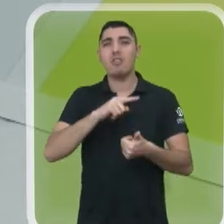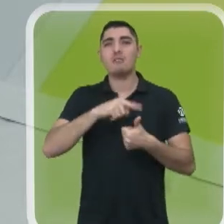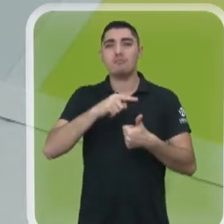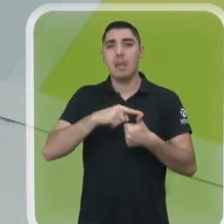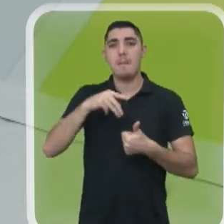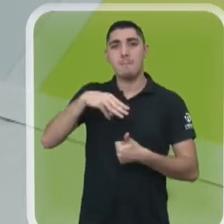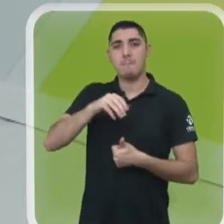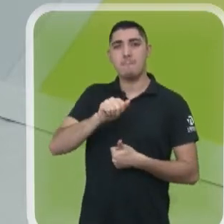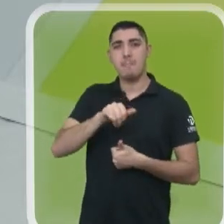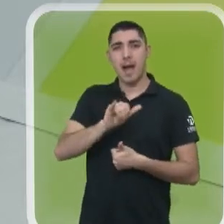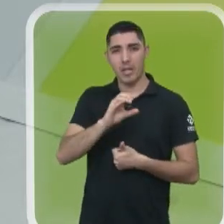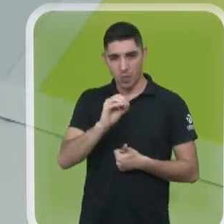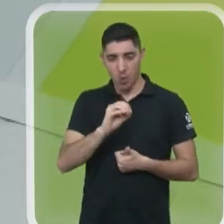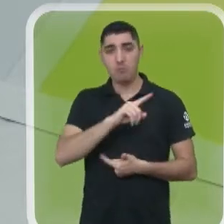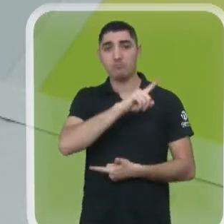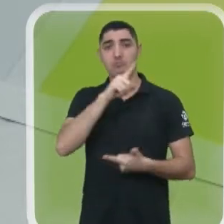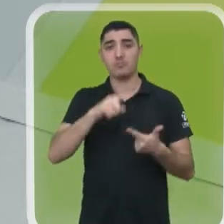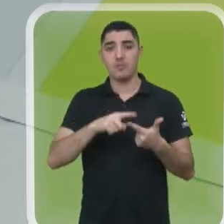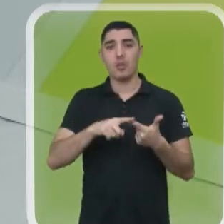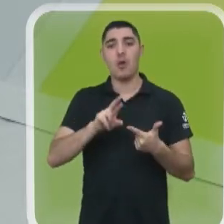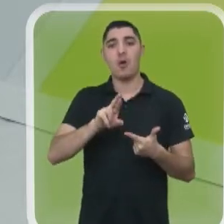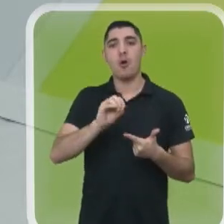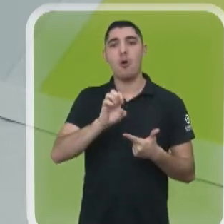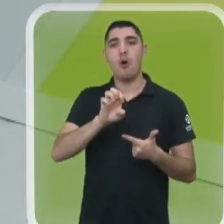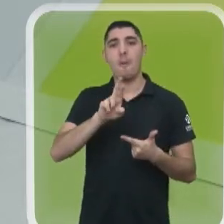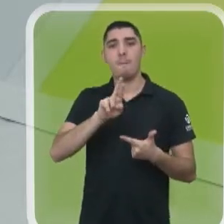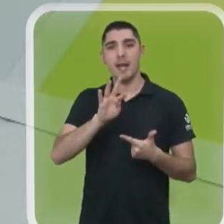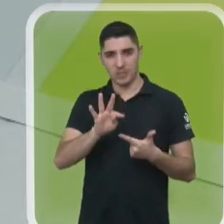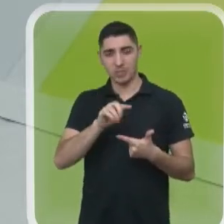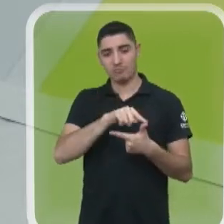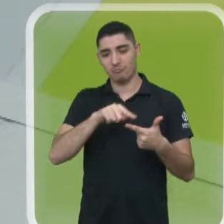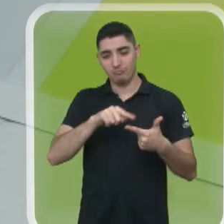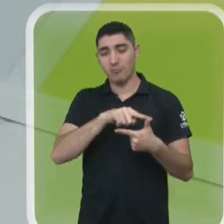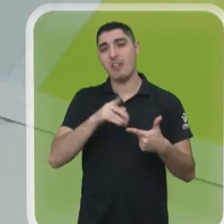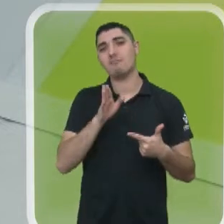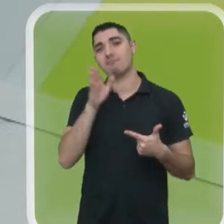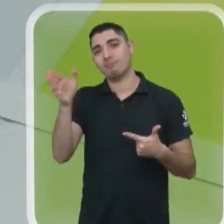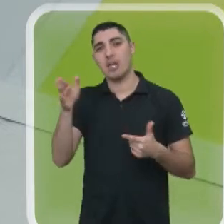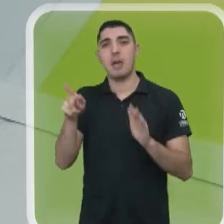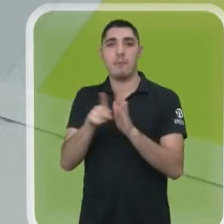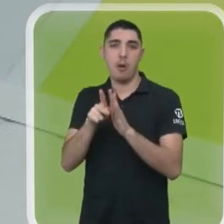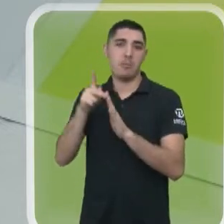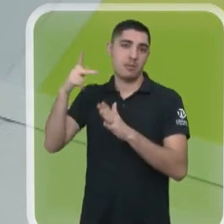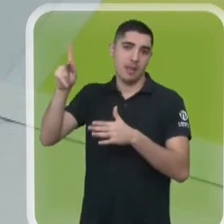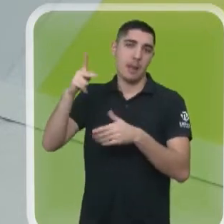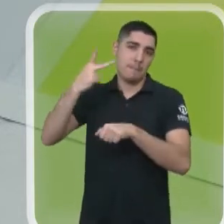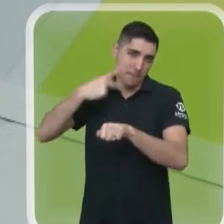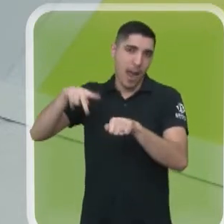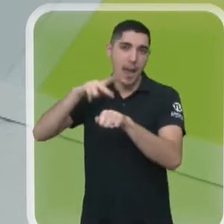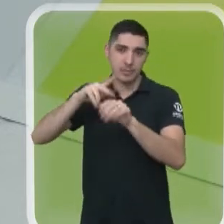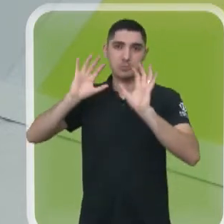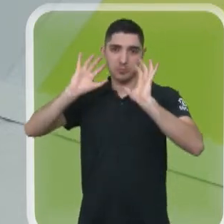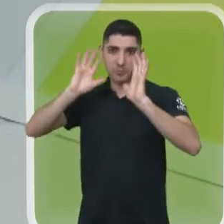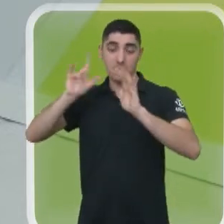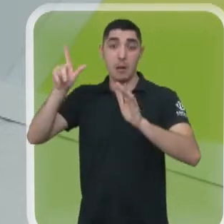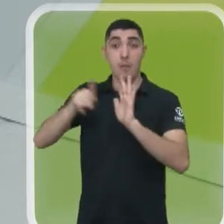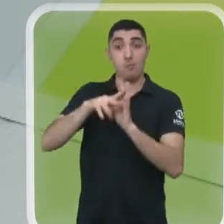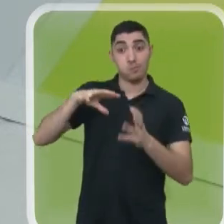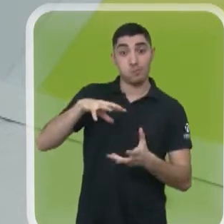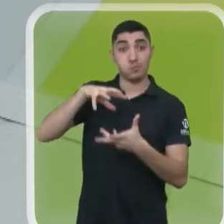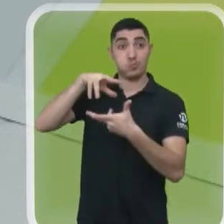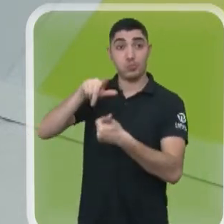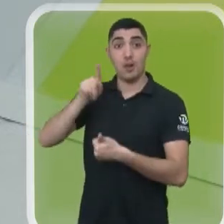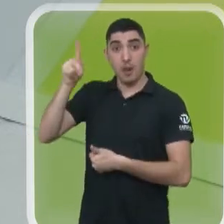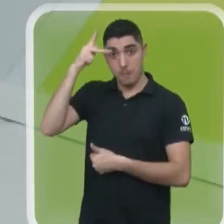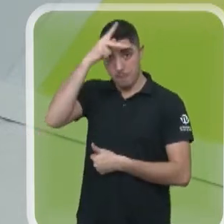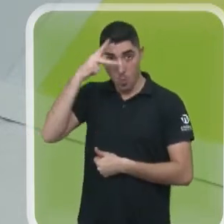Sanchez eo ponteiro estoniano Robert Tati que estão com as suas respectivas seleções que eles vão jogar aí o mundial da Polônia